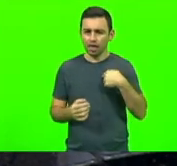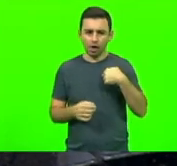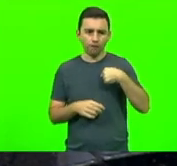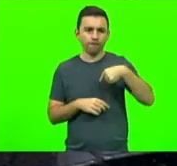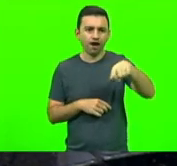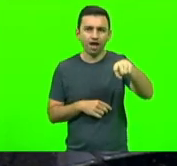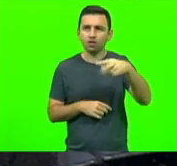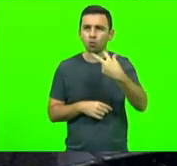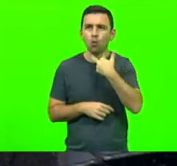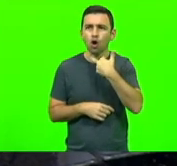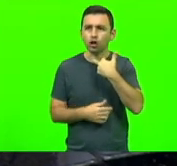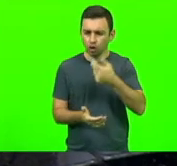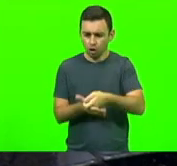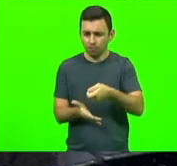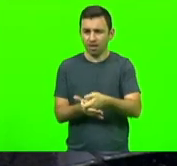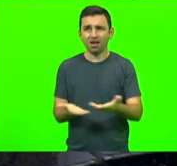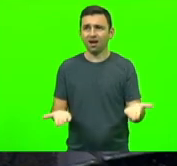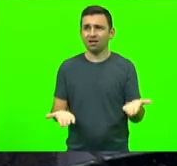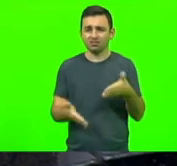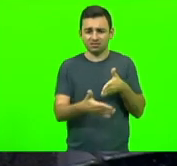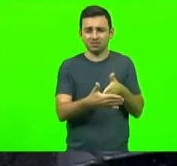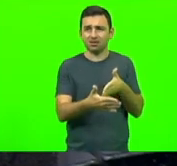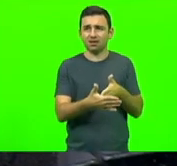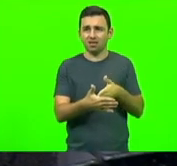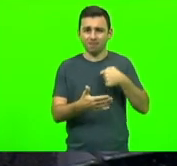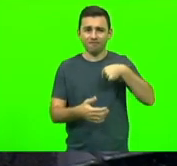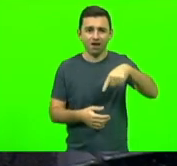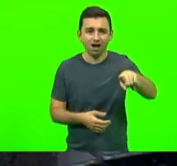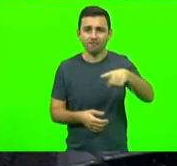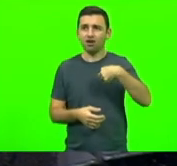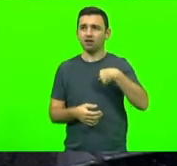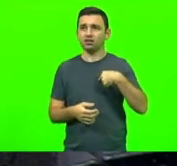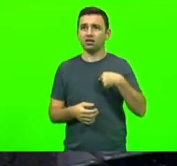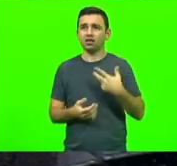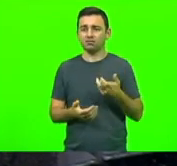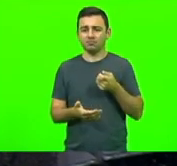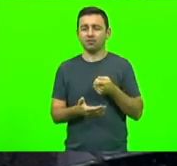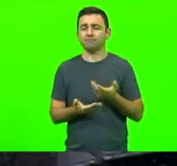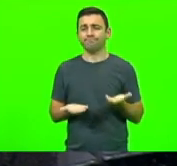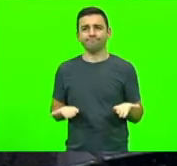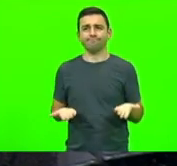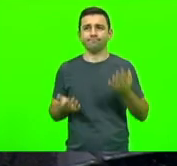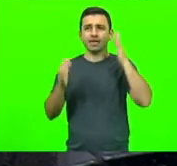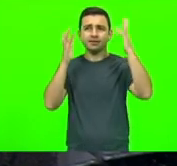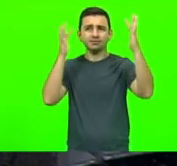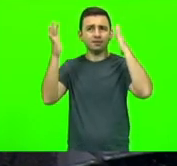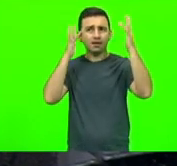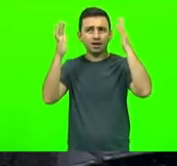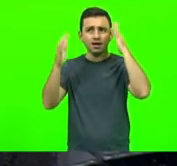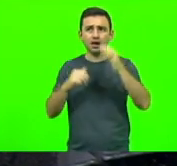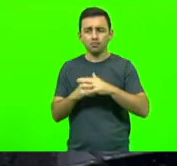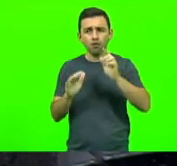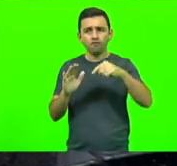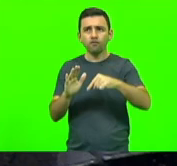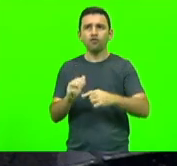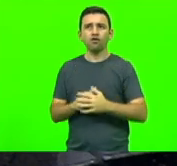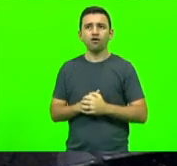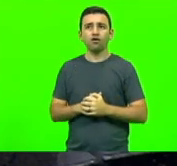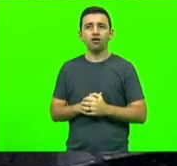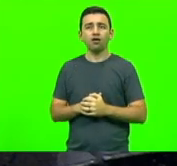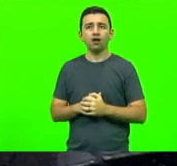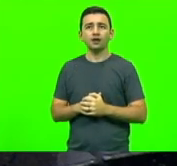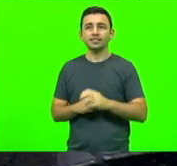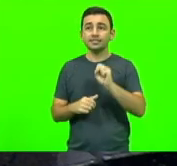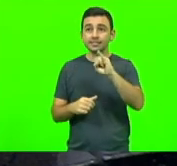sendo obrigado. Se é cerceado o meu direito de ir e vir. Agora, e pare para pensar como é profundo isso, Sopelsa. Se eu não tenho plano